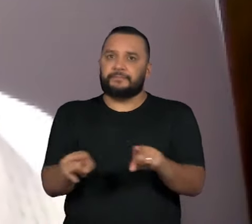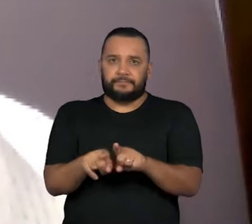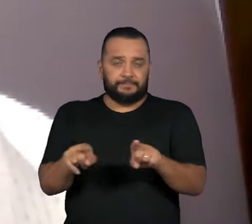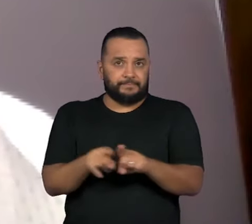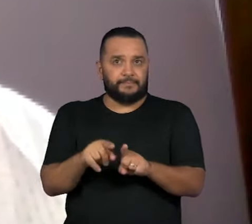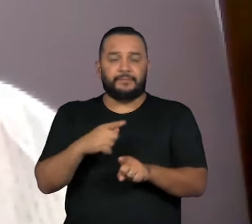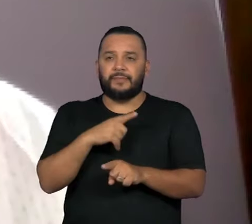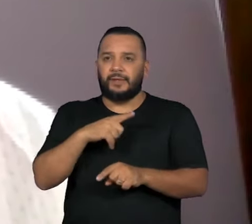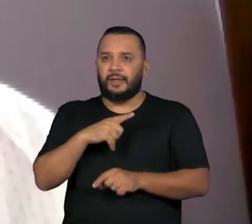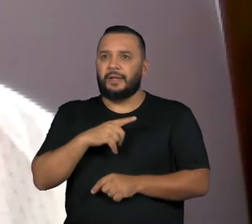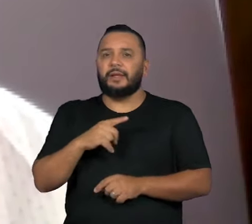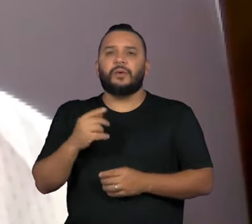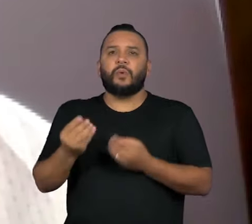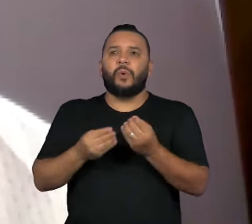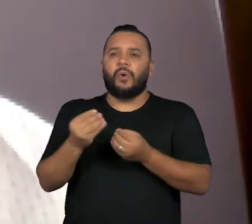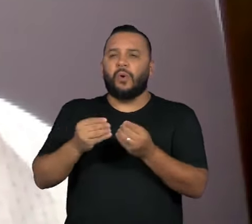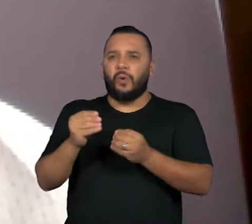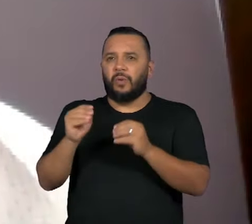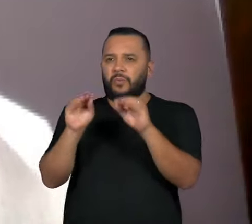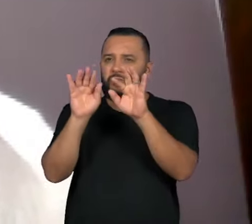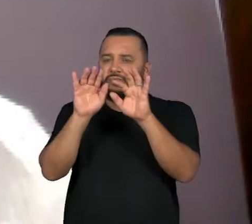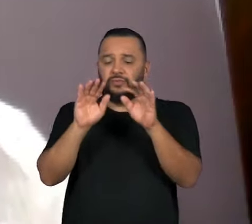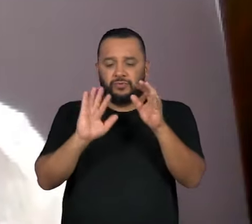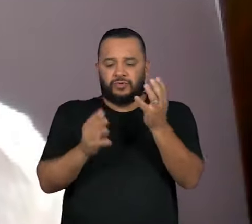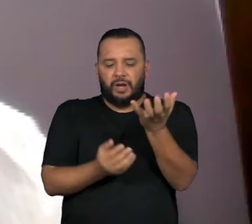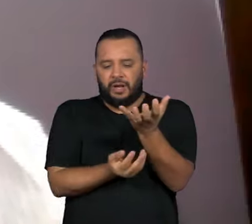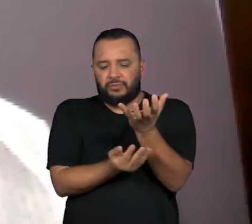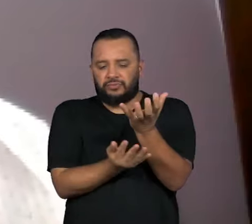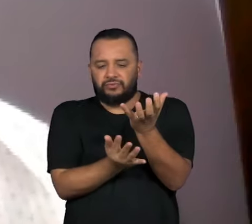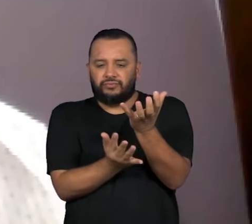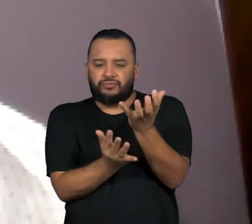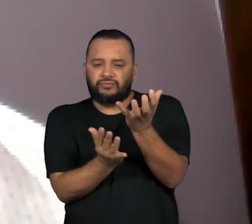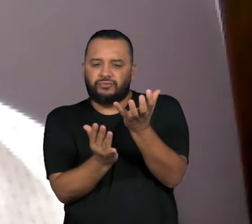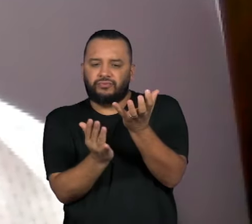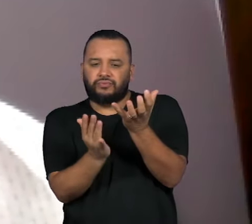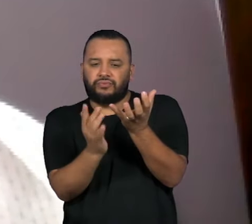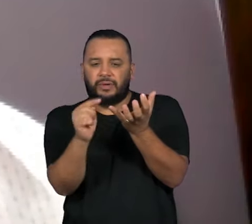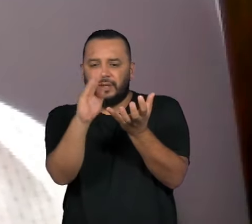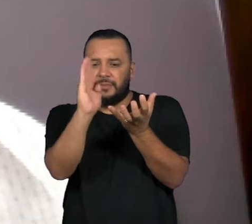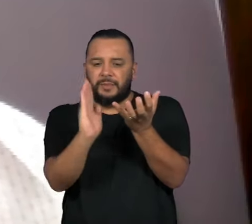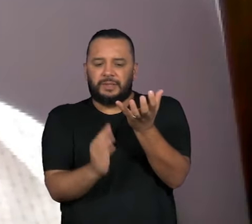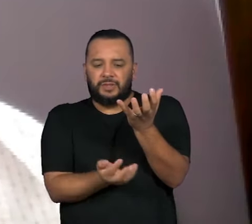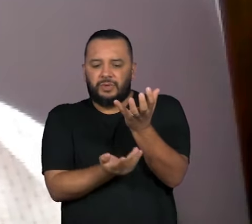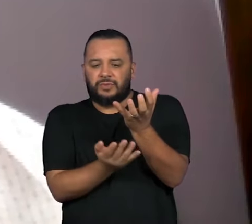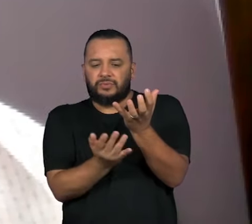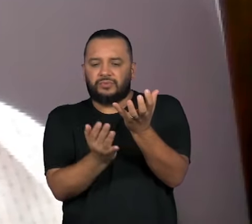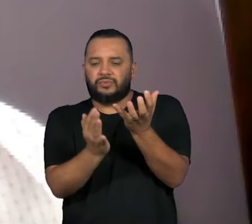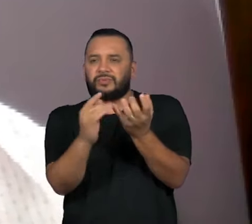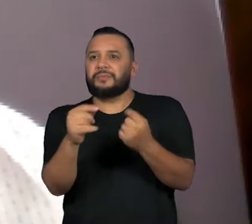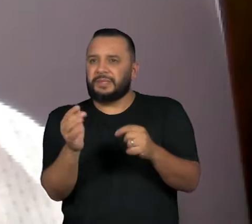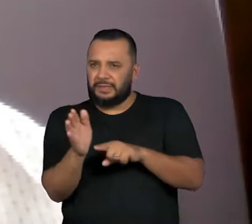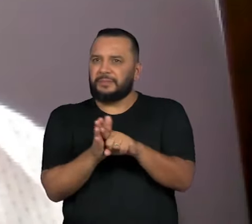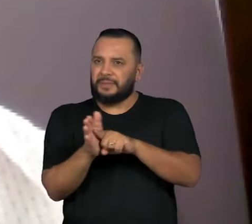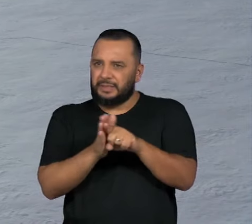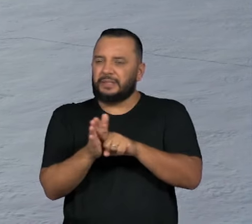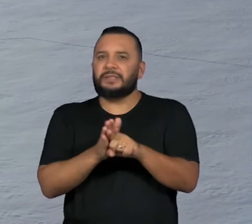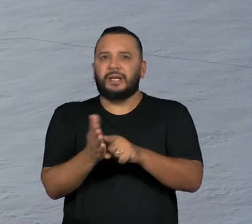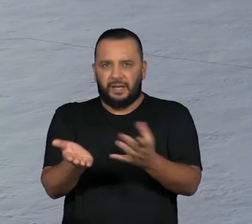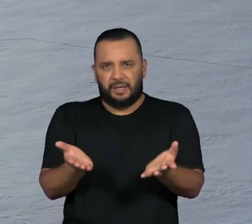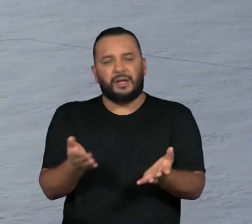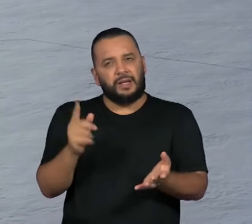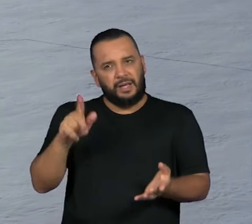parâmetros meteorológicos da Antártica para o Brasil é, sem dúvida nenhuma, absolutamente estratégico para a